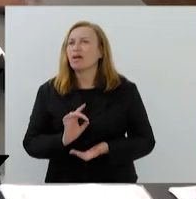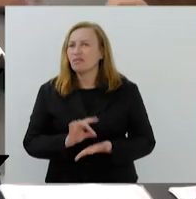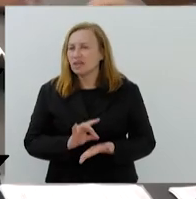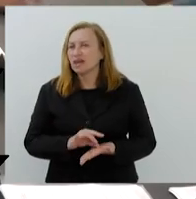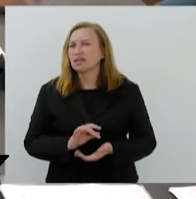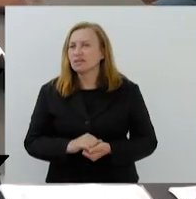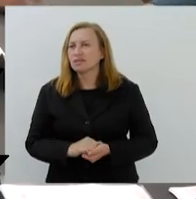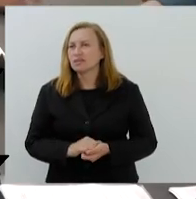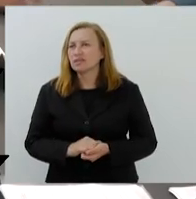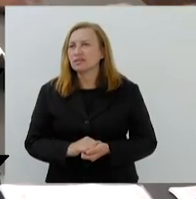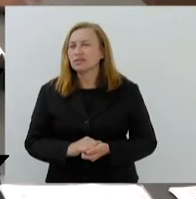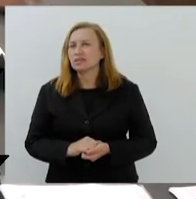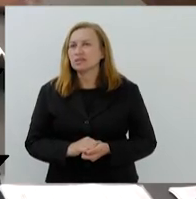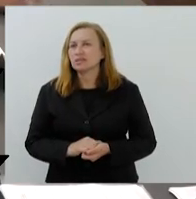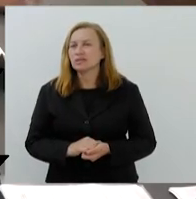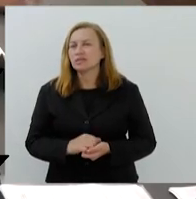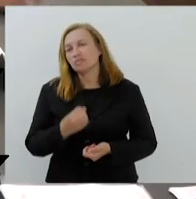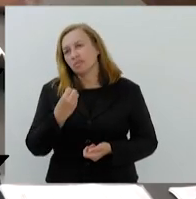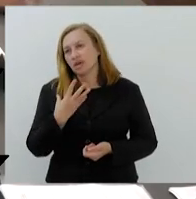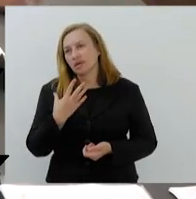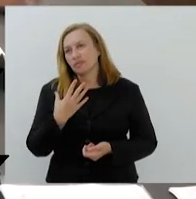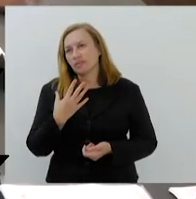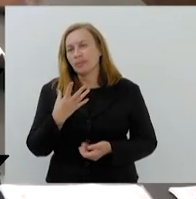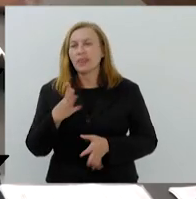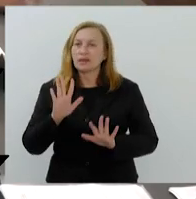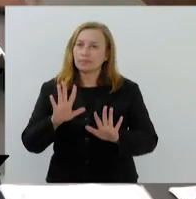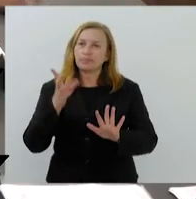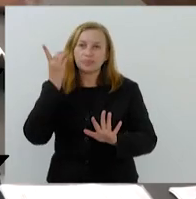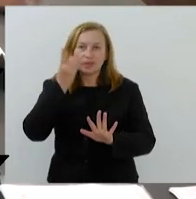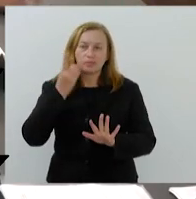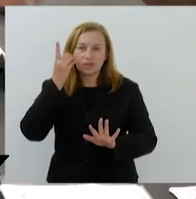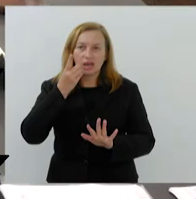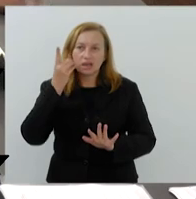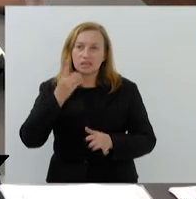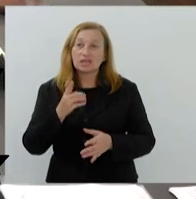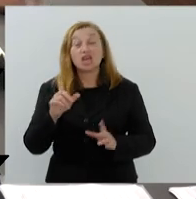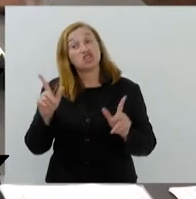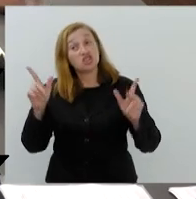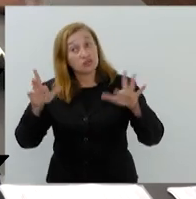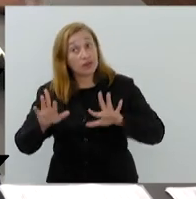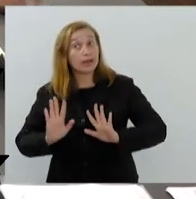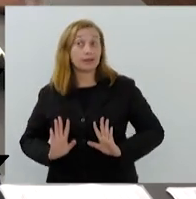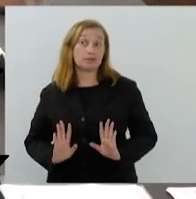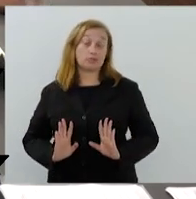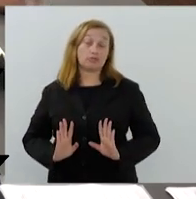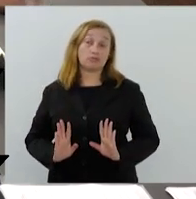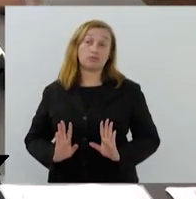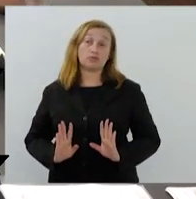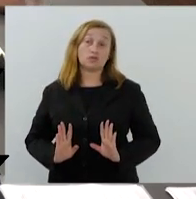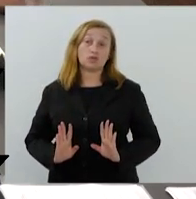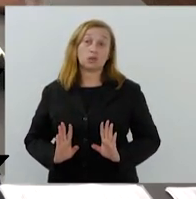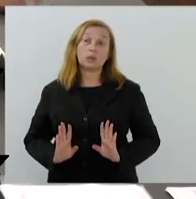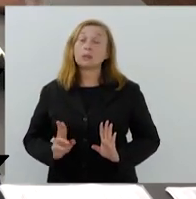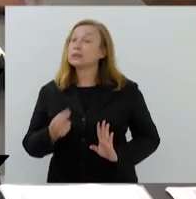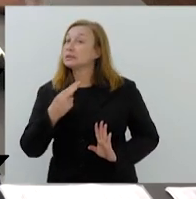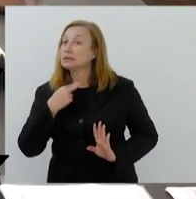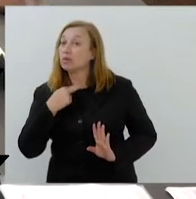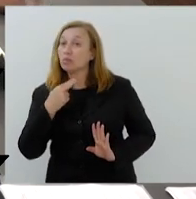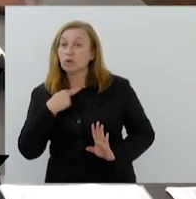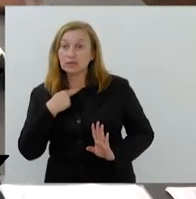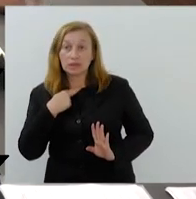Legui. É porque, deputado, olha só, é diferente. Nós não